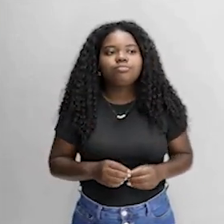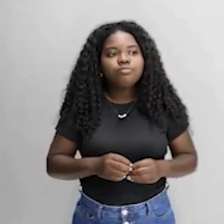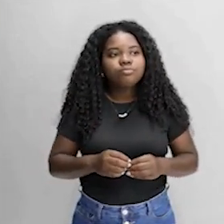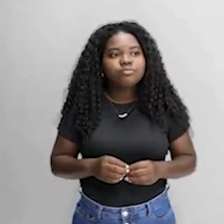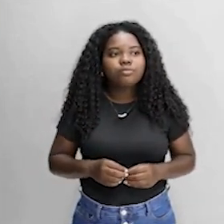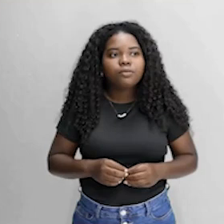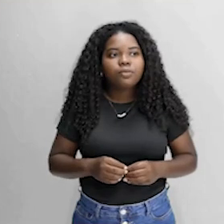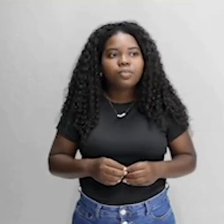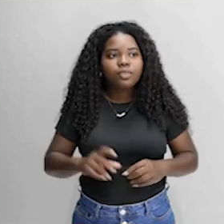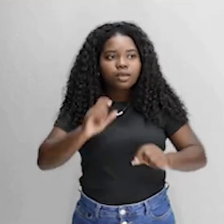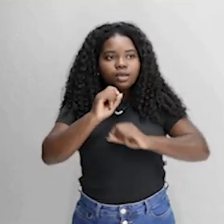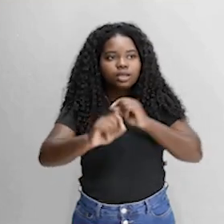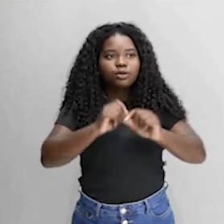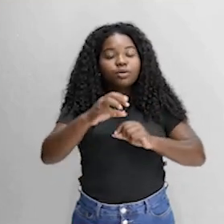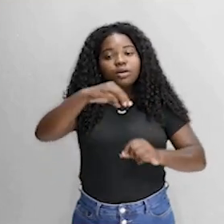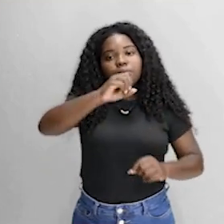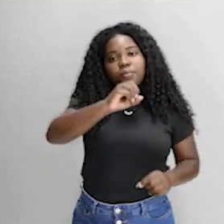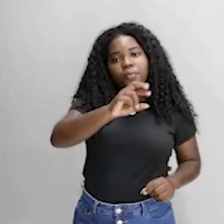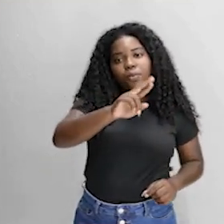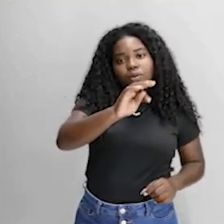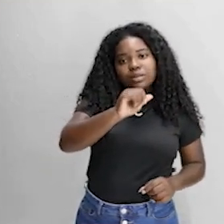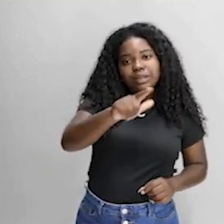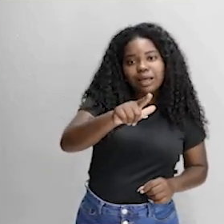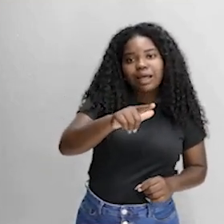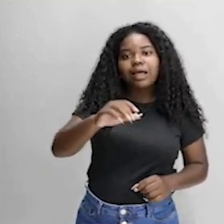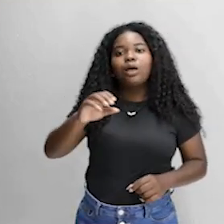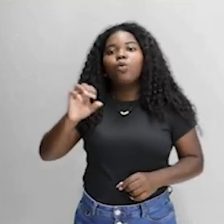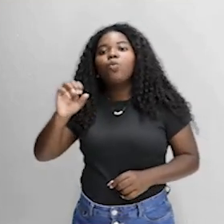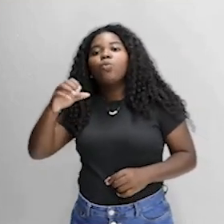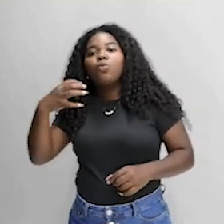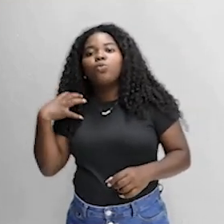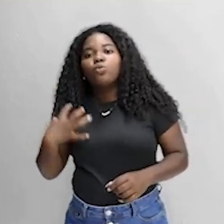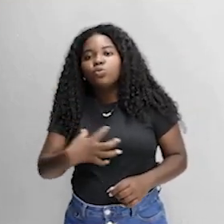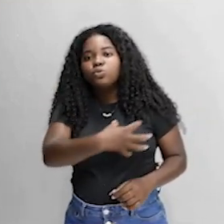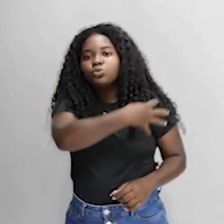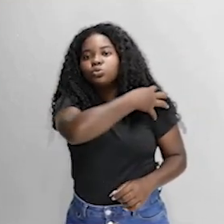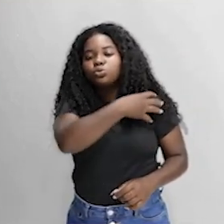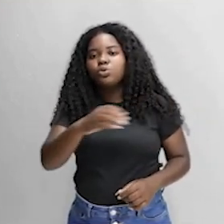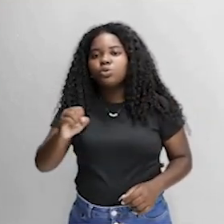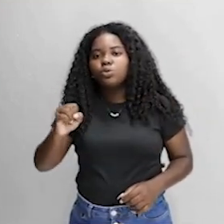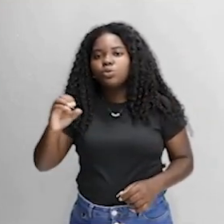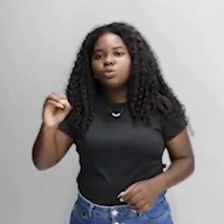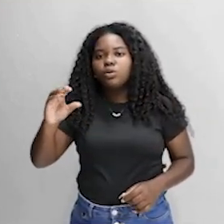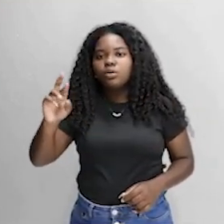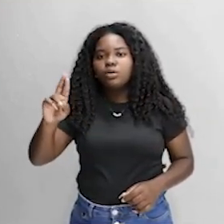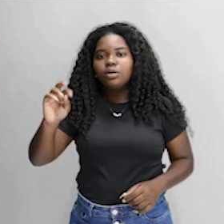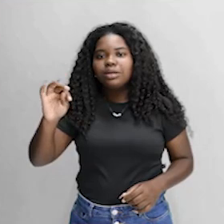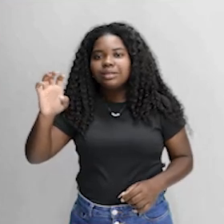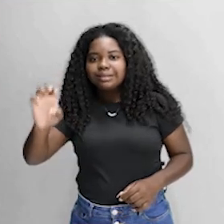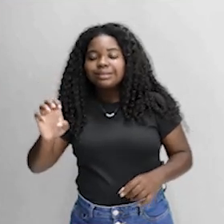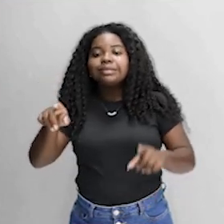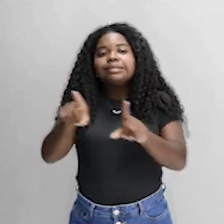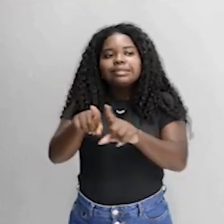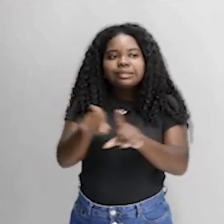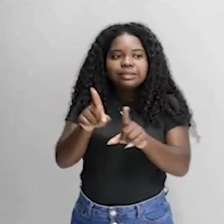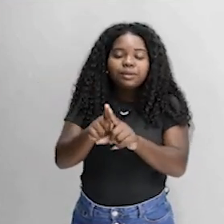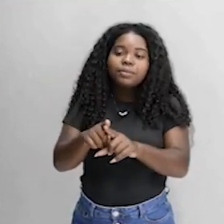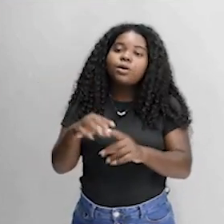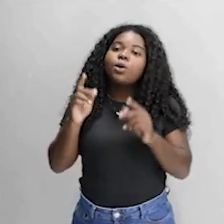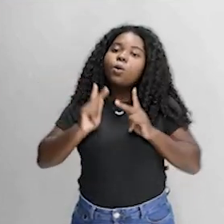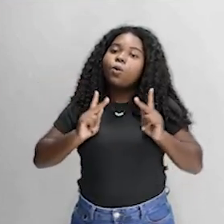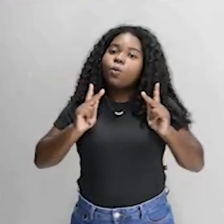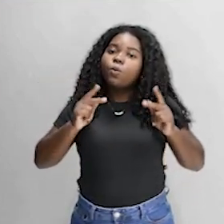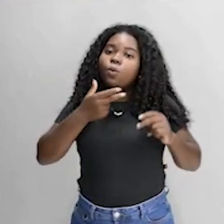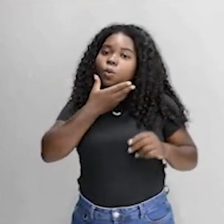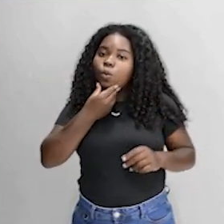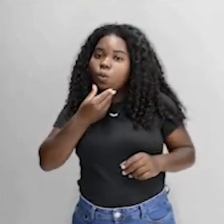Sócrates e homem. Perfeito? Bom, você pode ir por esse elemento de repetição,